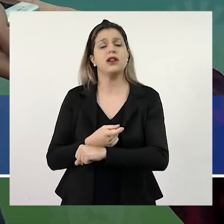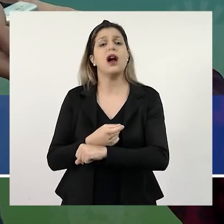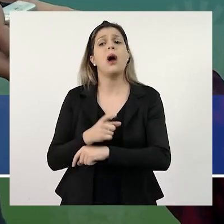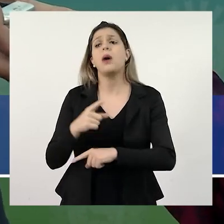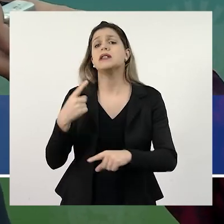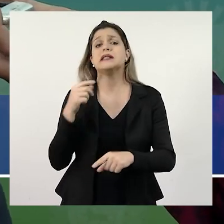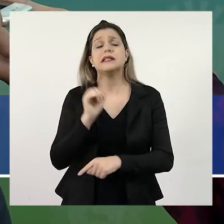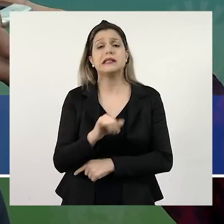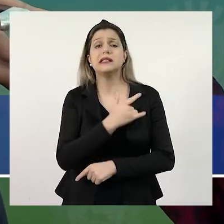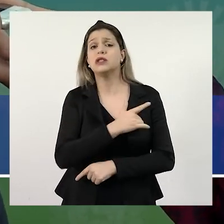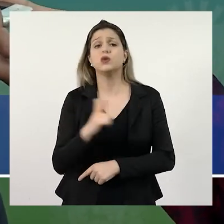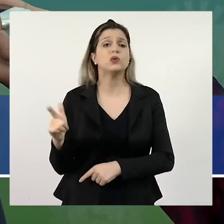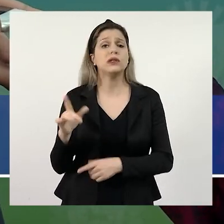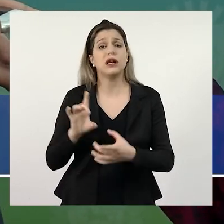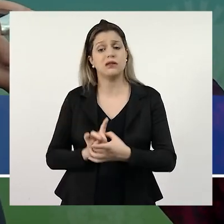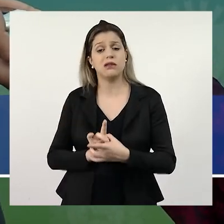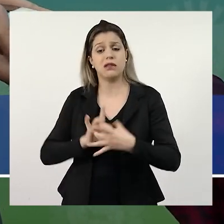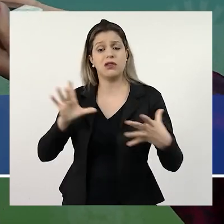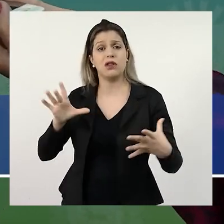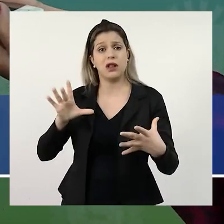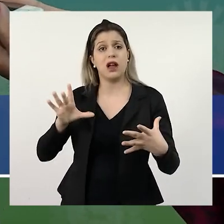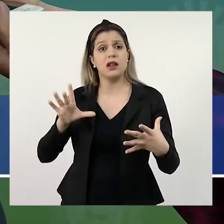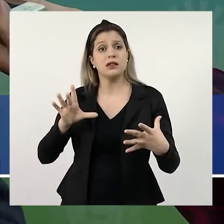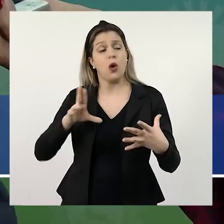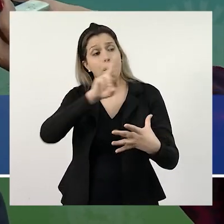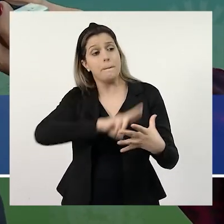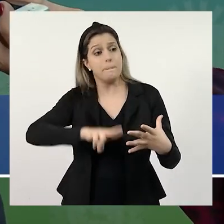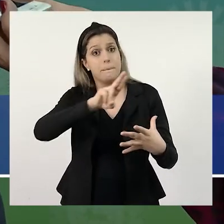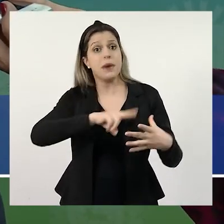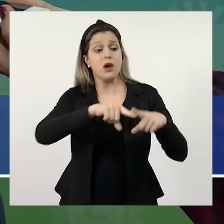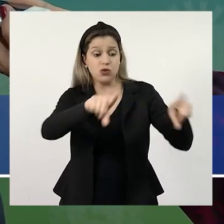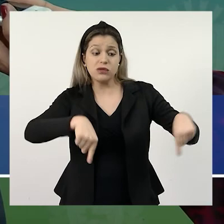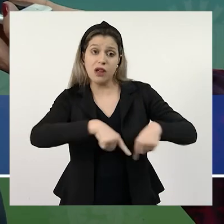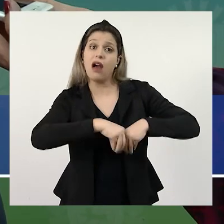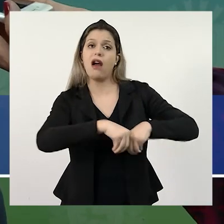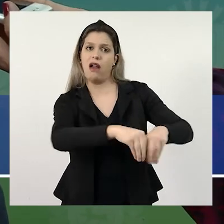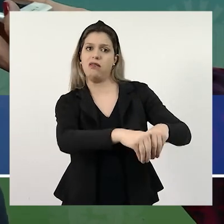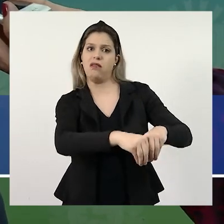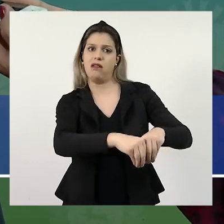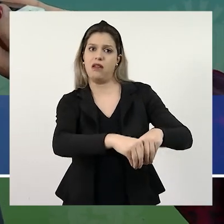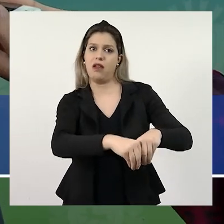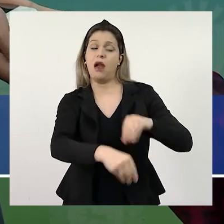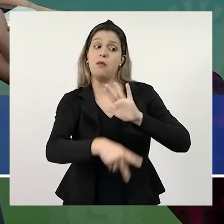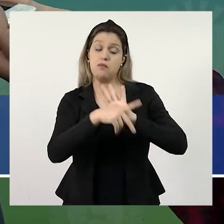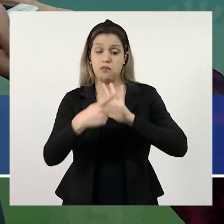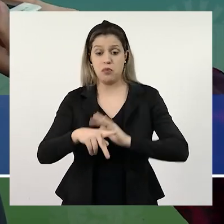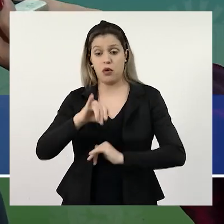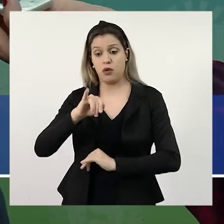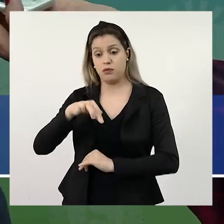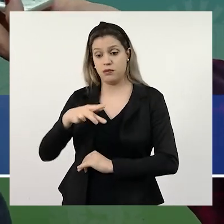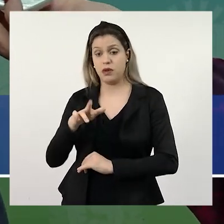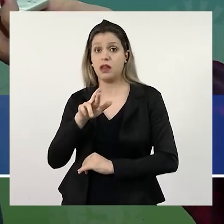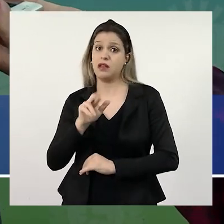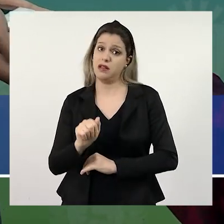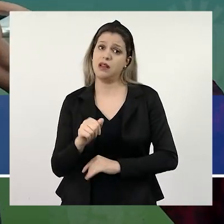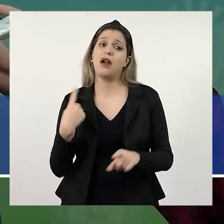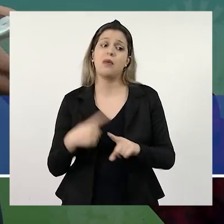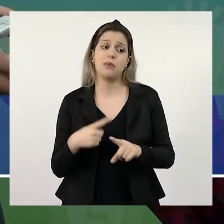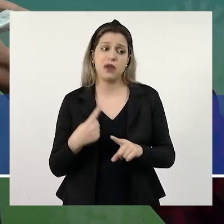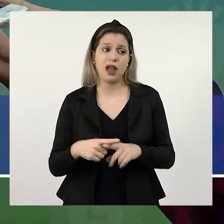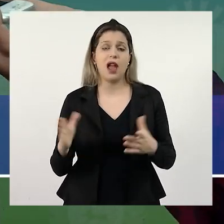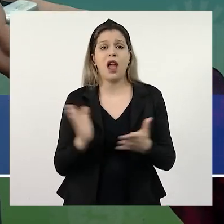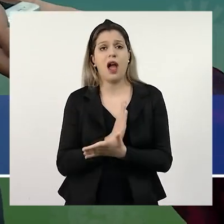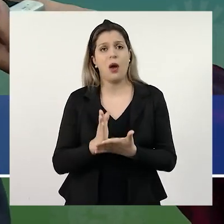assentamento, que não têm autorização do INCRA do uso da propriedade, porque tem muitos lotes que foram